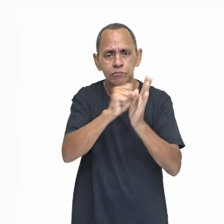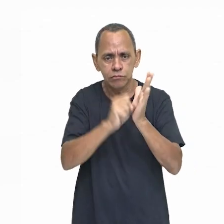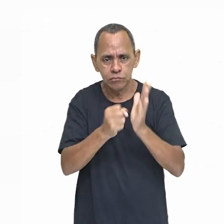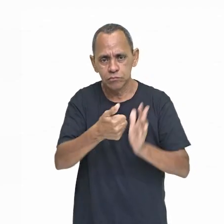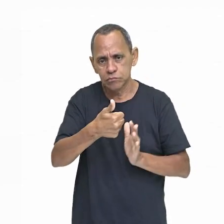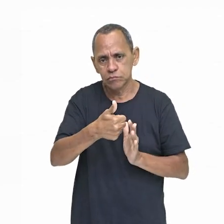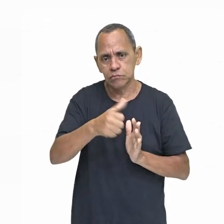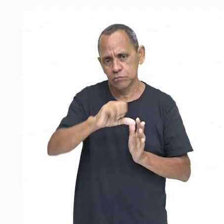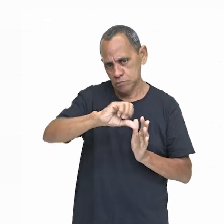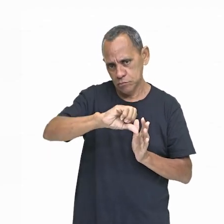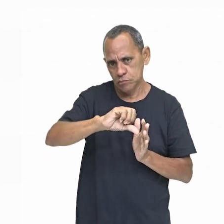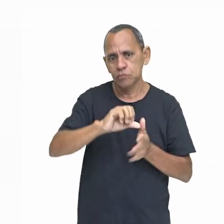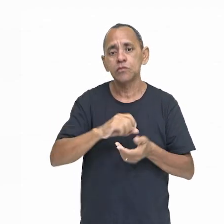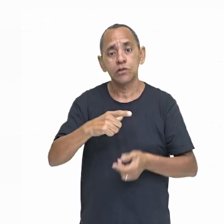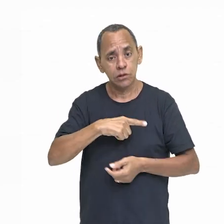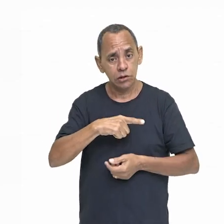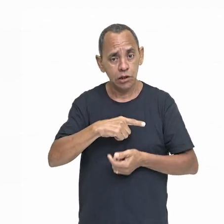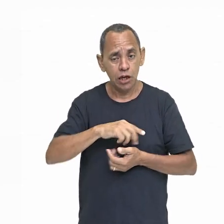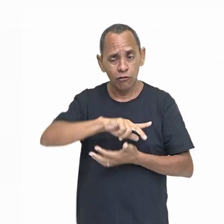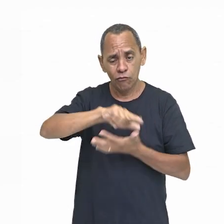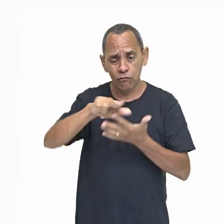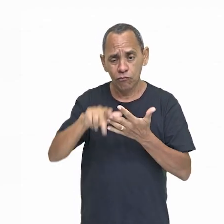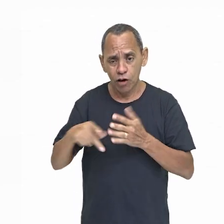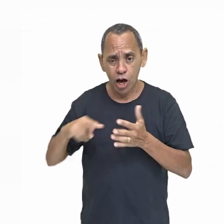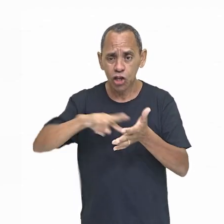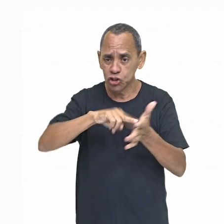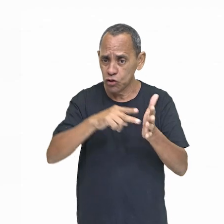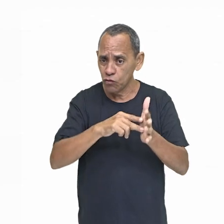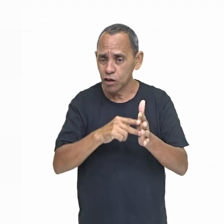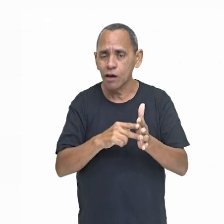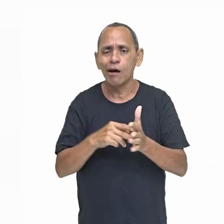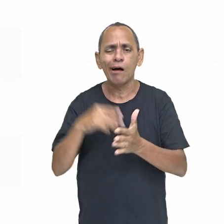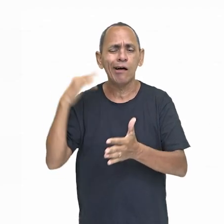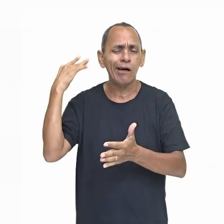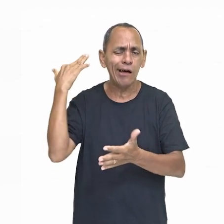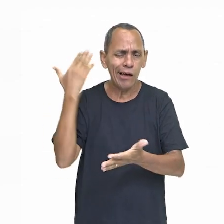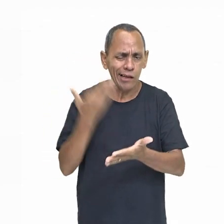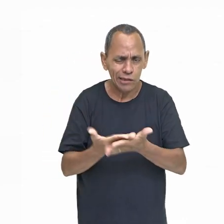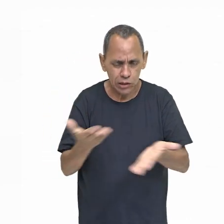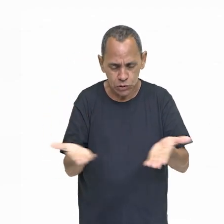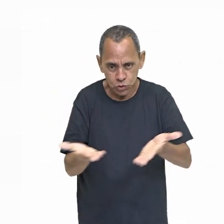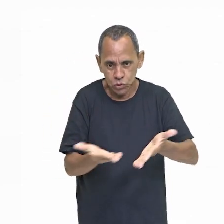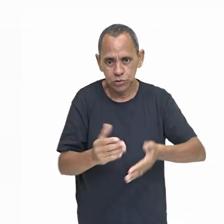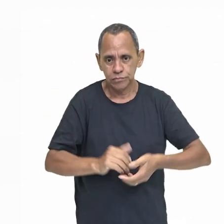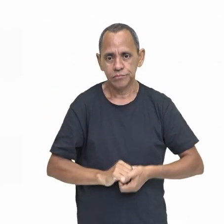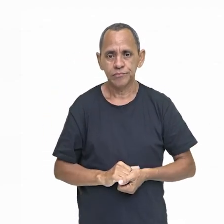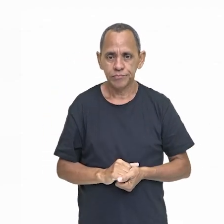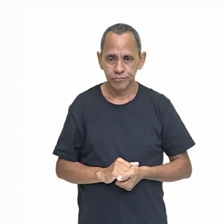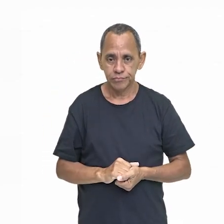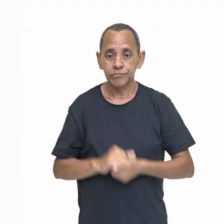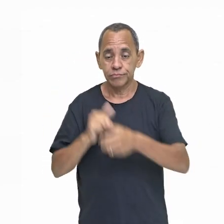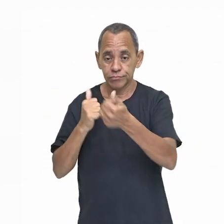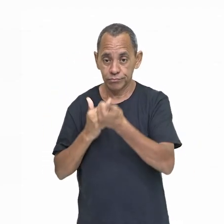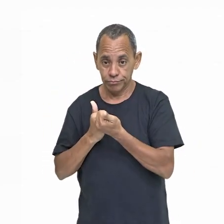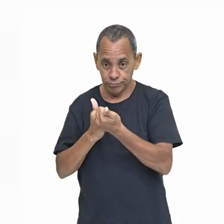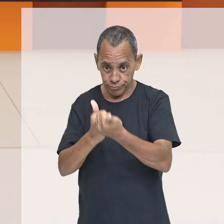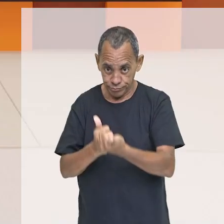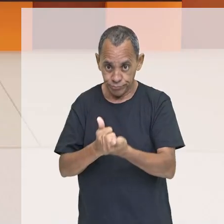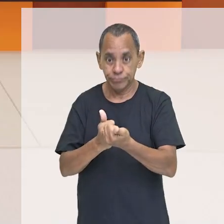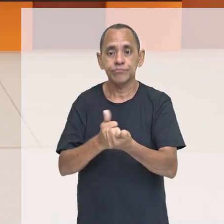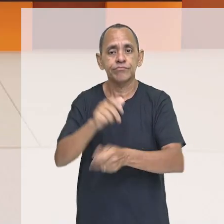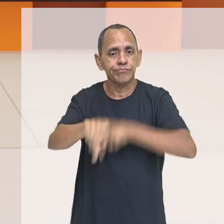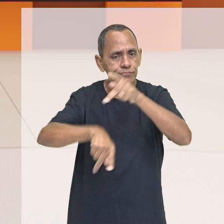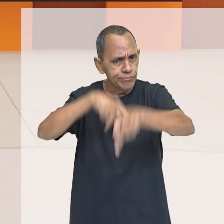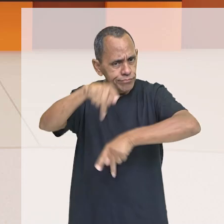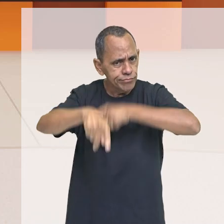tem obtido diferentes significados desde então. Exatamente, o populismo é um conceito